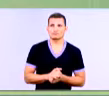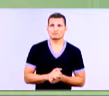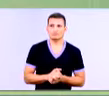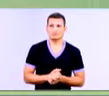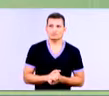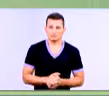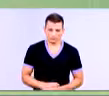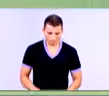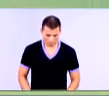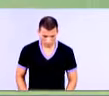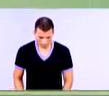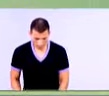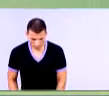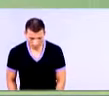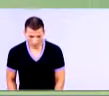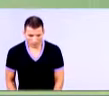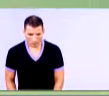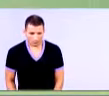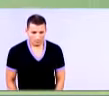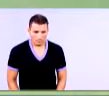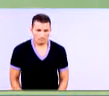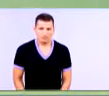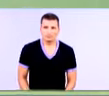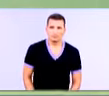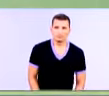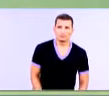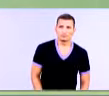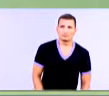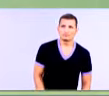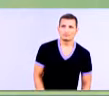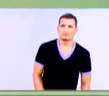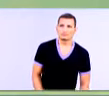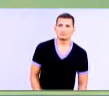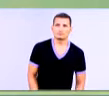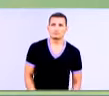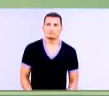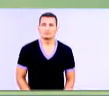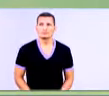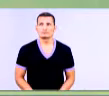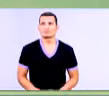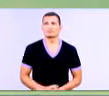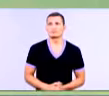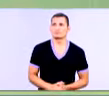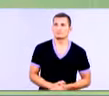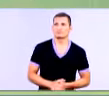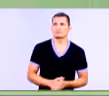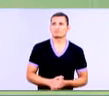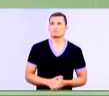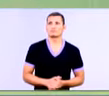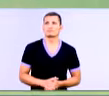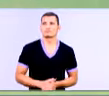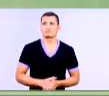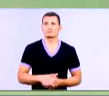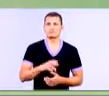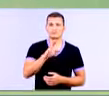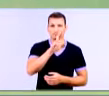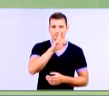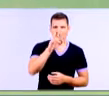Então, como é que a gente faria essas atribuições, gente? String nome, ok. O nome recebe João da